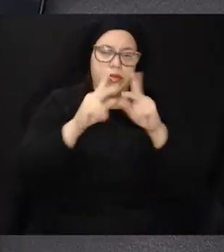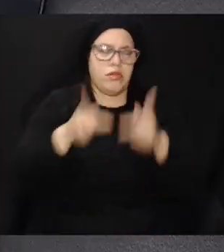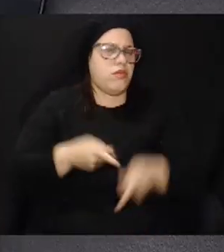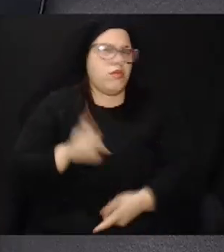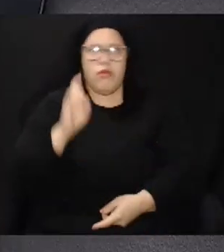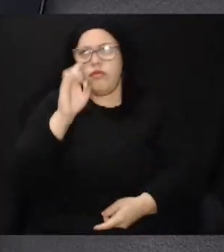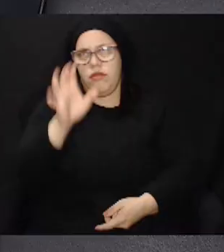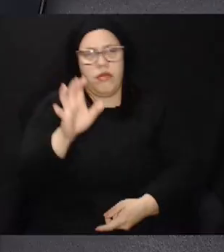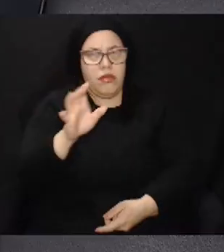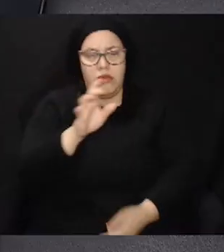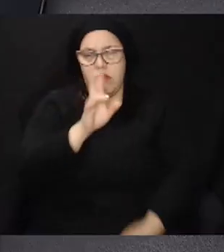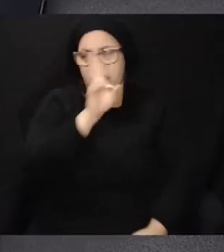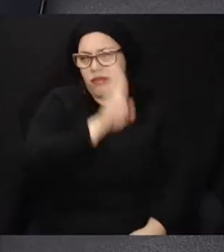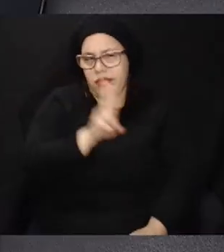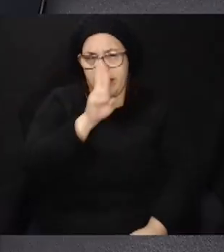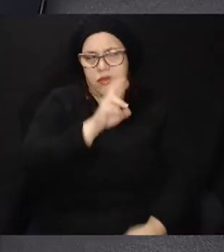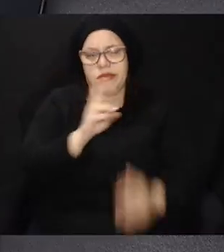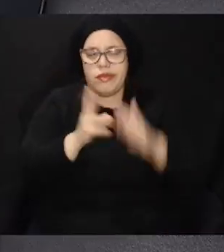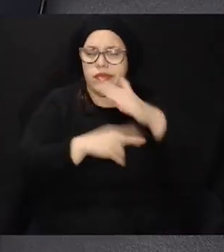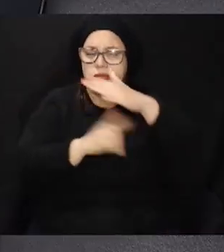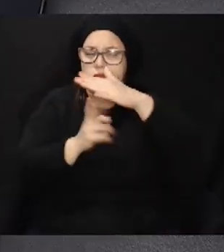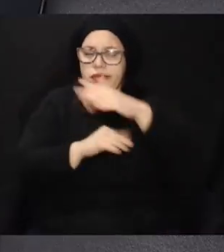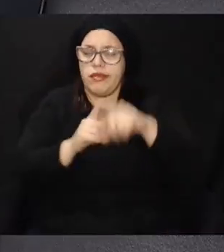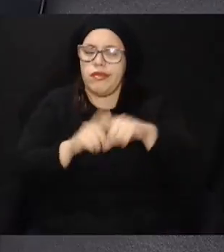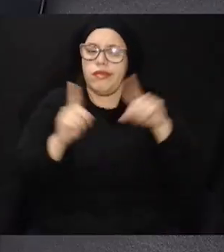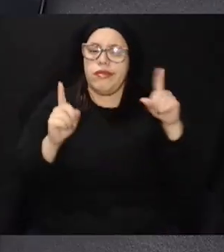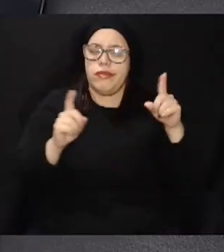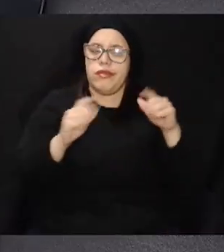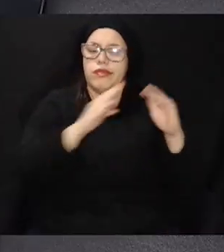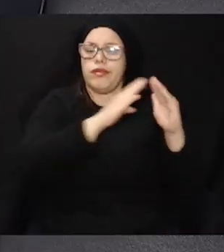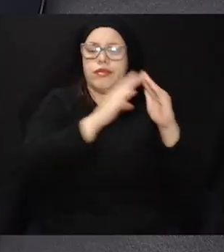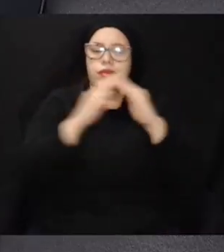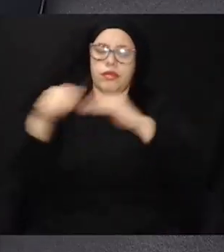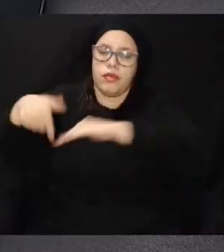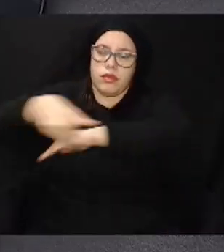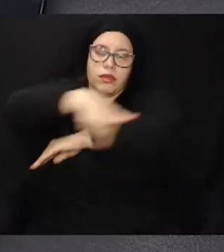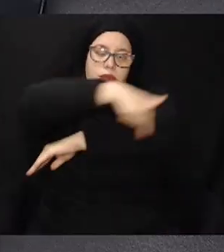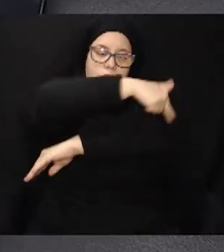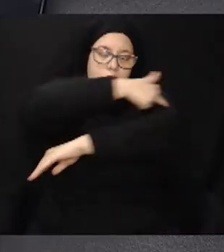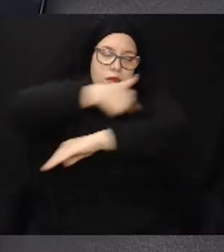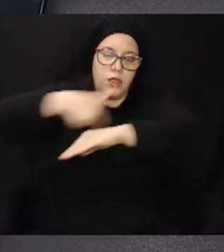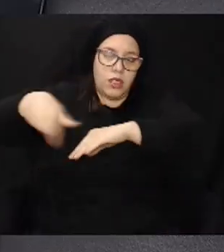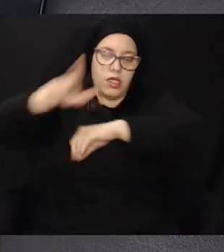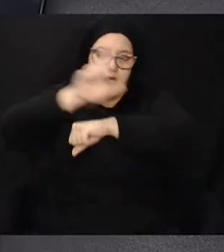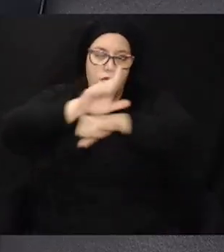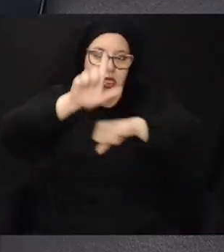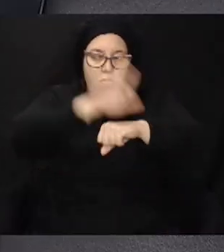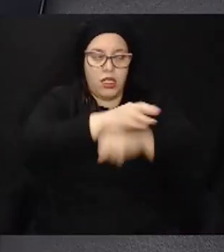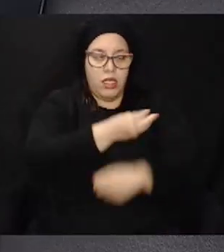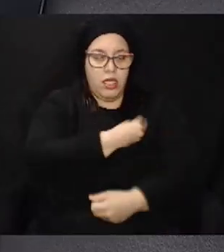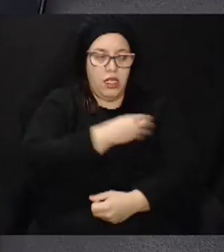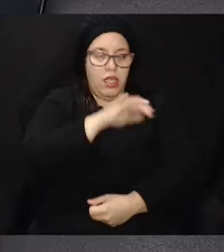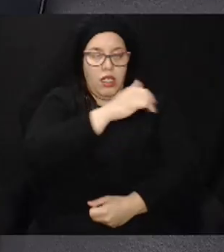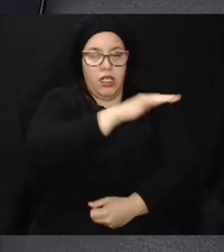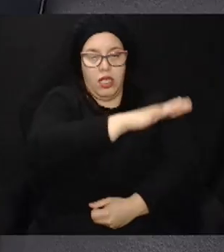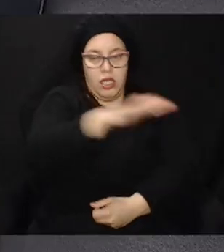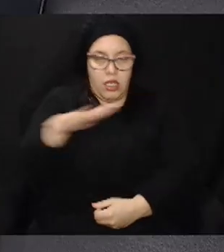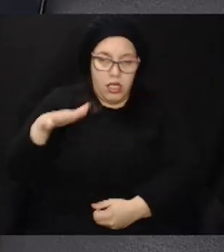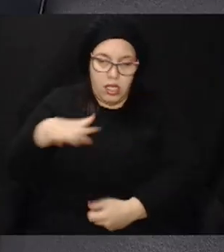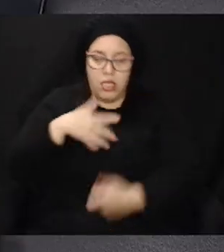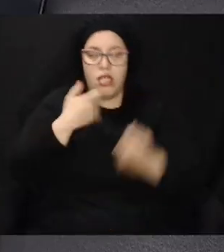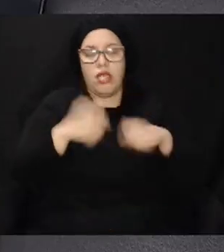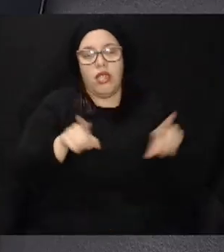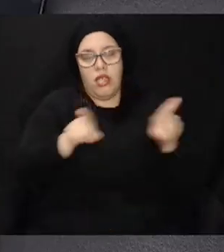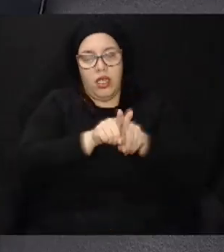os usuários da rodovia, mas também para os moradores, comerciantes e pessoas que vivem na região, que merecem também dignidade